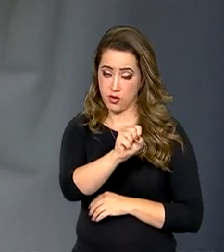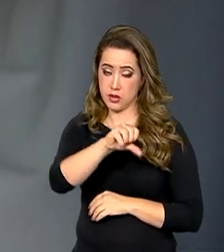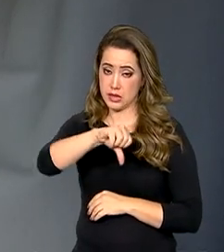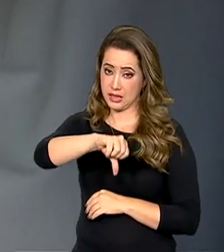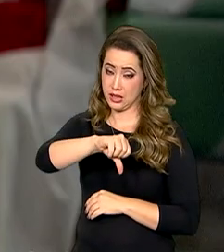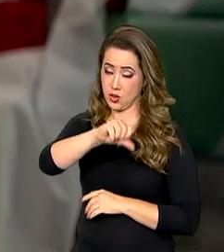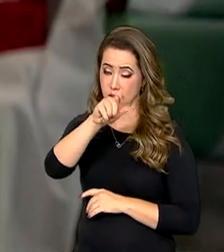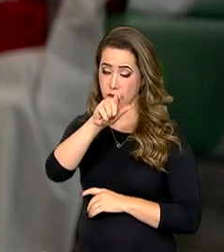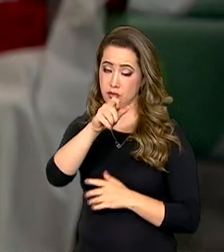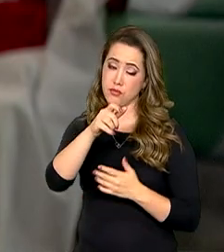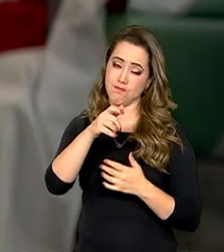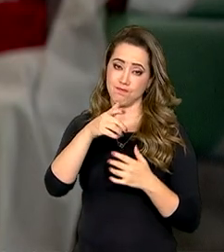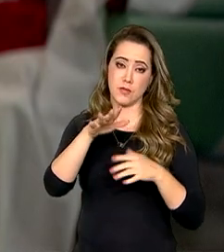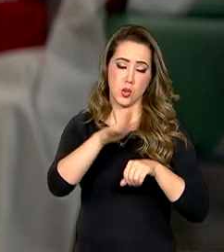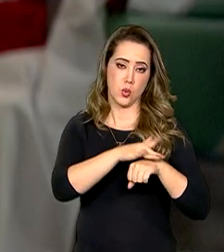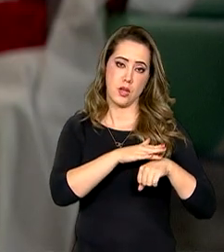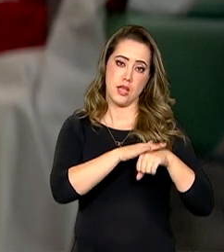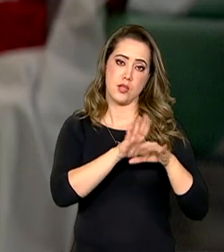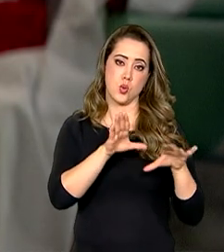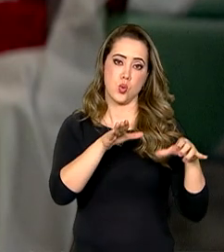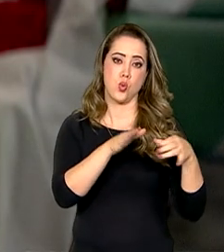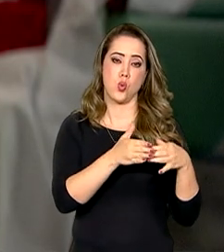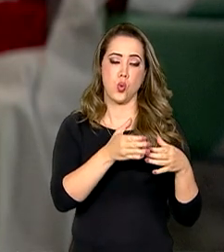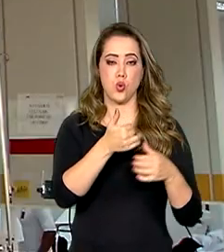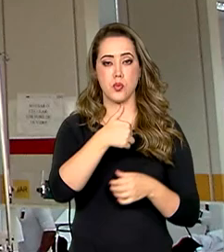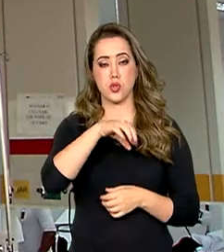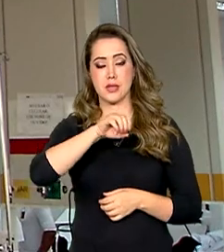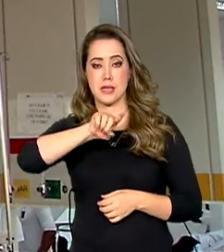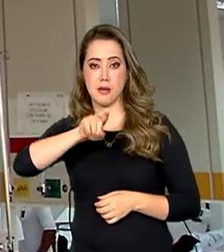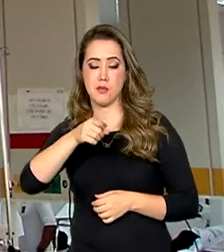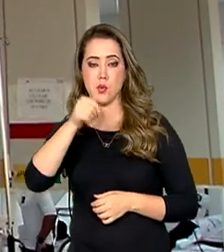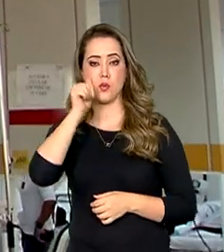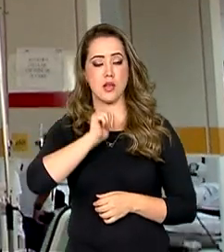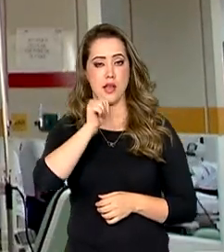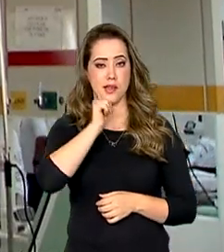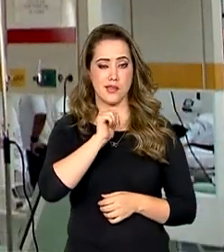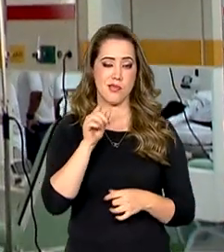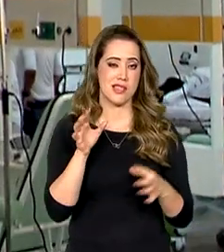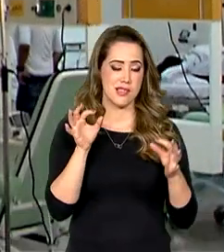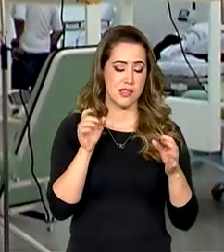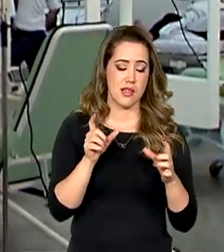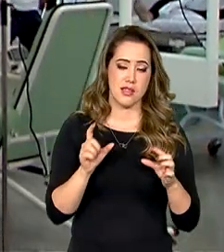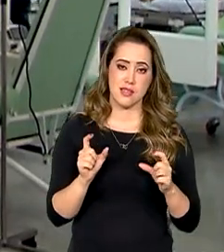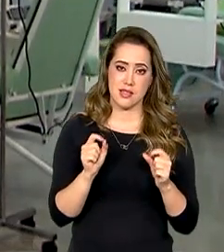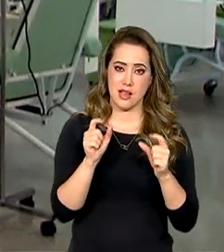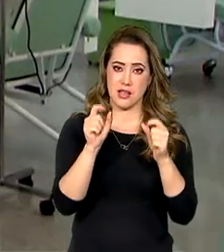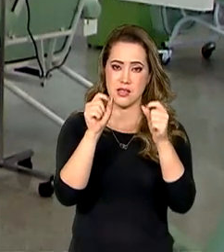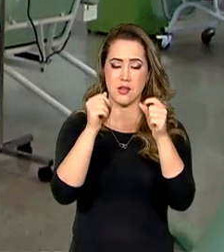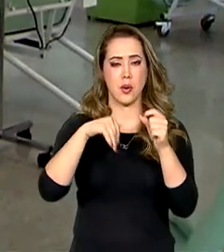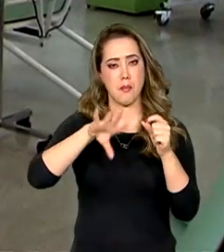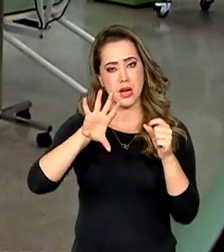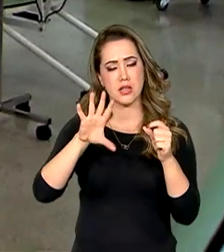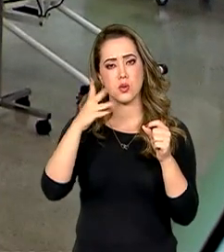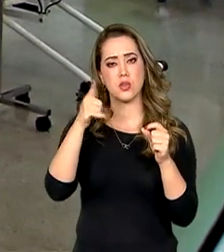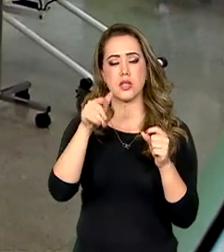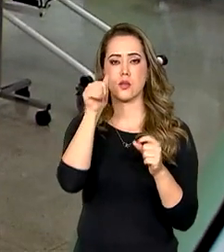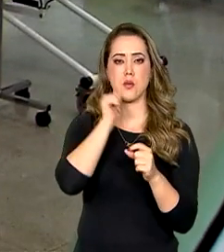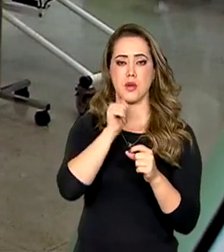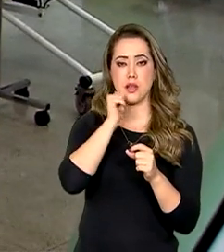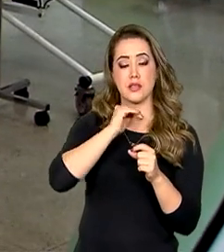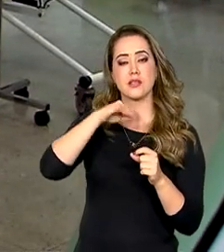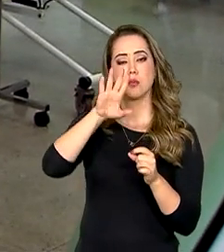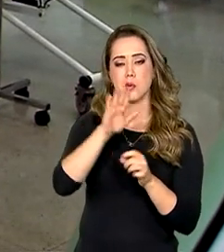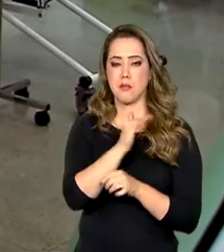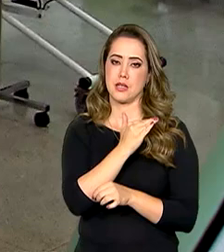41,89 casos por 100 mil mulheres. A doença é o tipo de câncer mais frequente na mulher e também o que